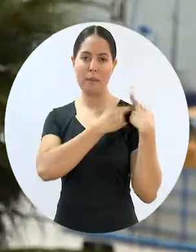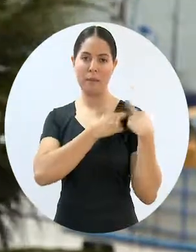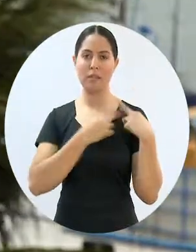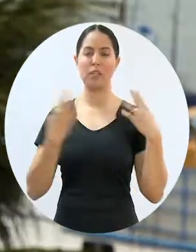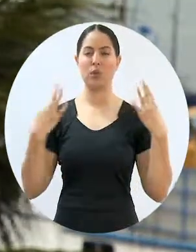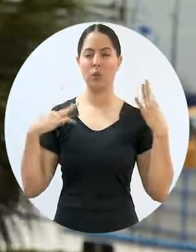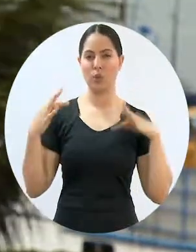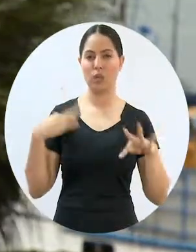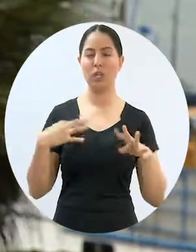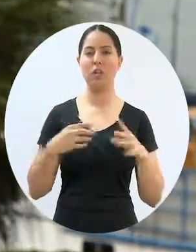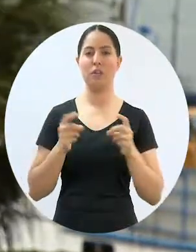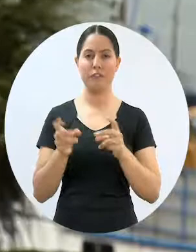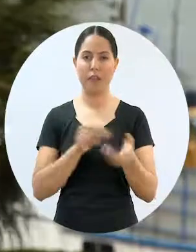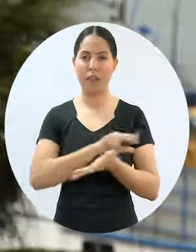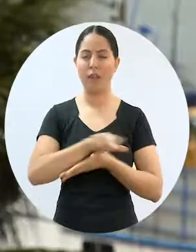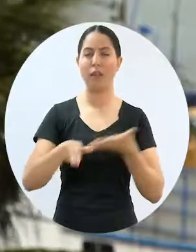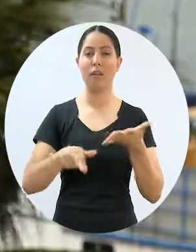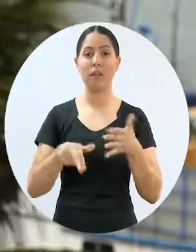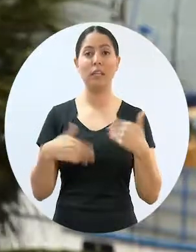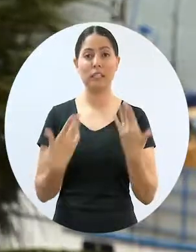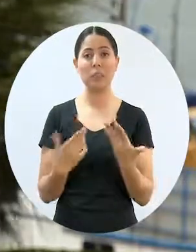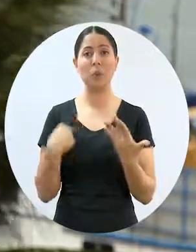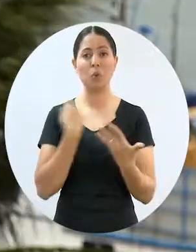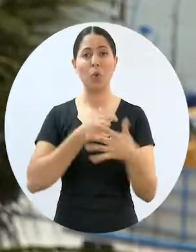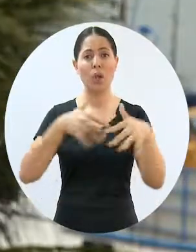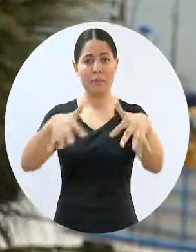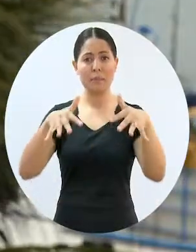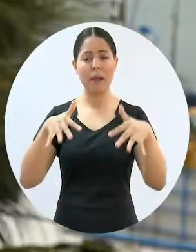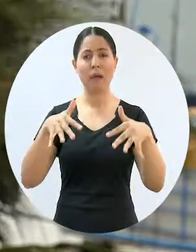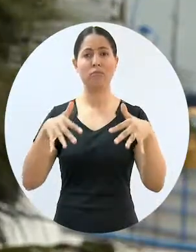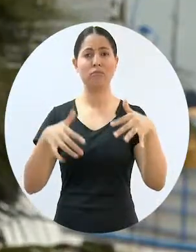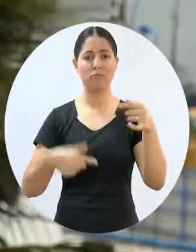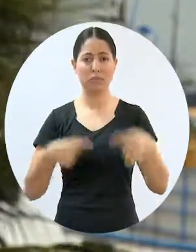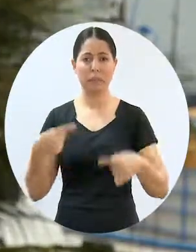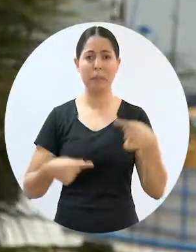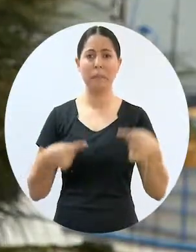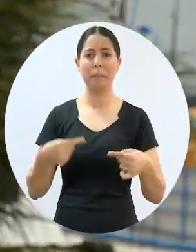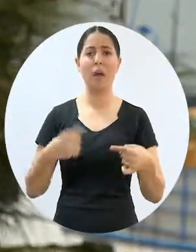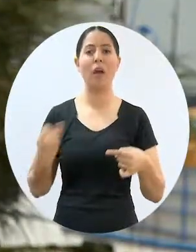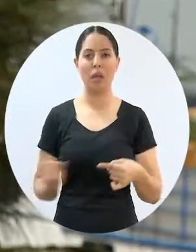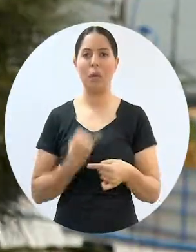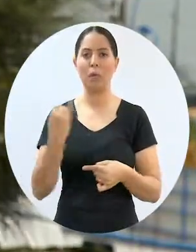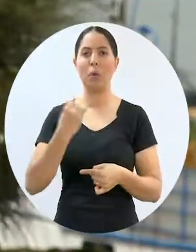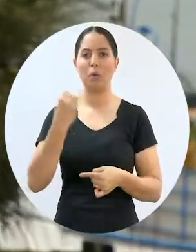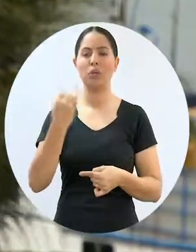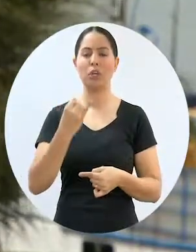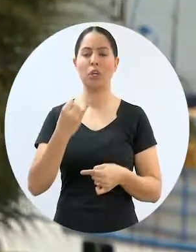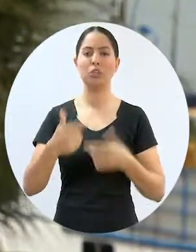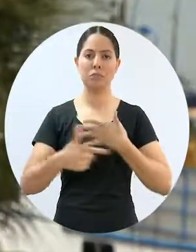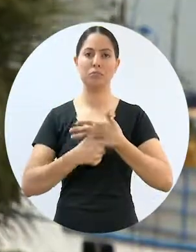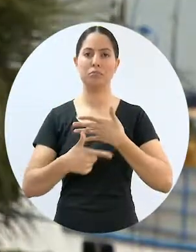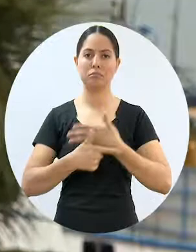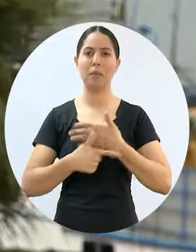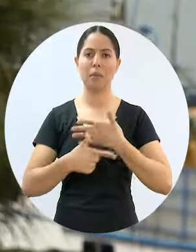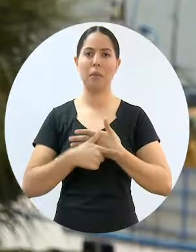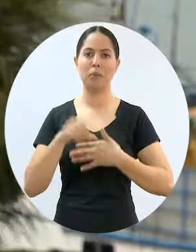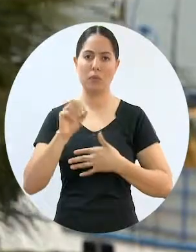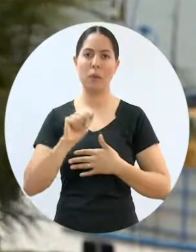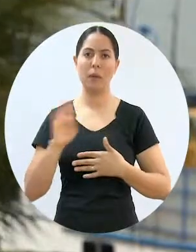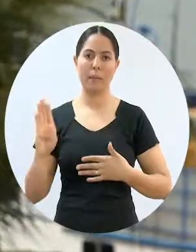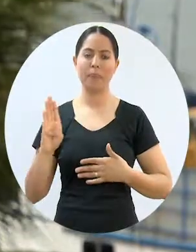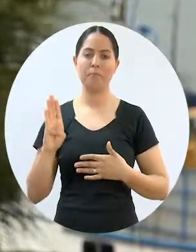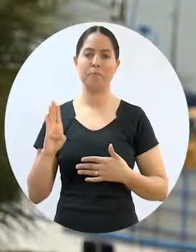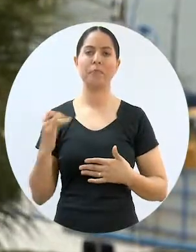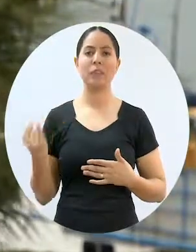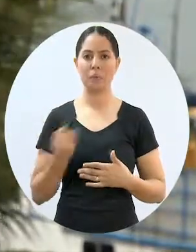turismo, do setor produtivo, e de lá saímos com esses encaminhamentos que acreditamos que é o papel da Ordem dos Advogados do